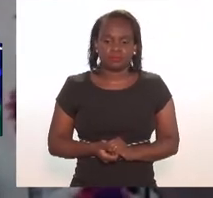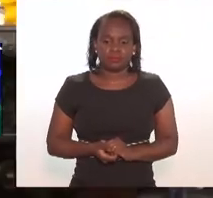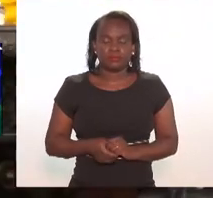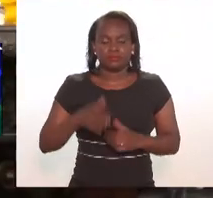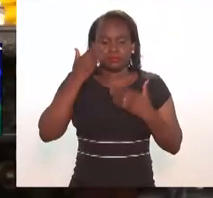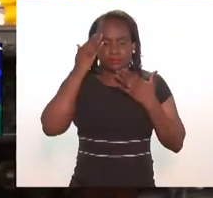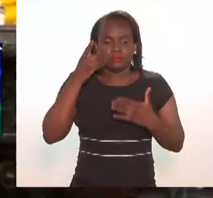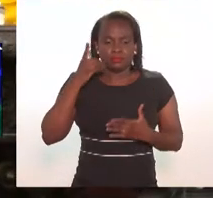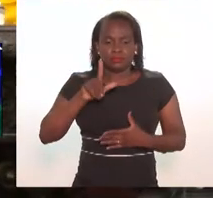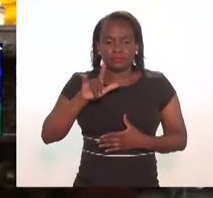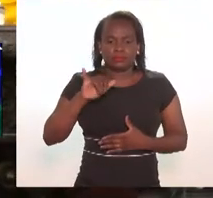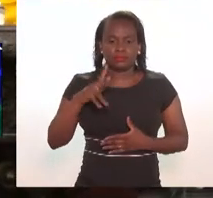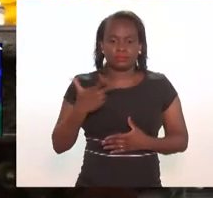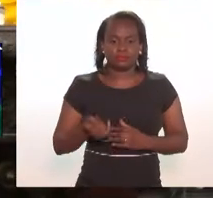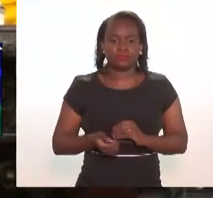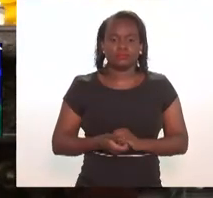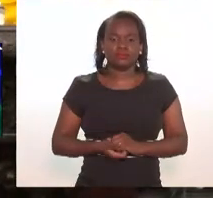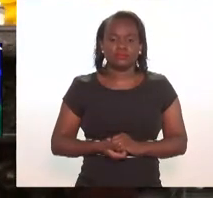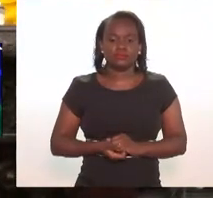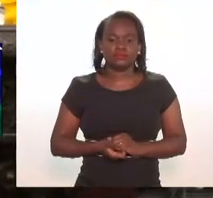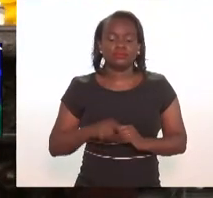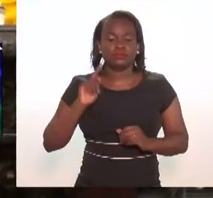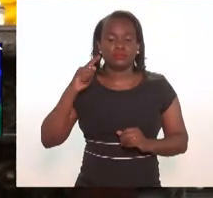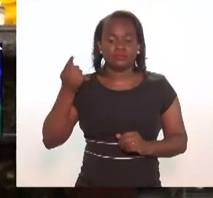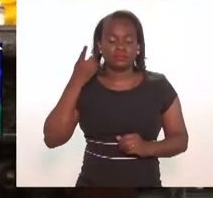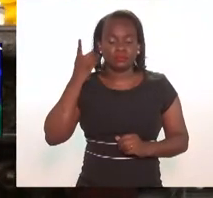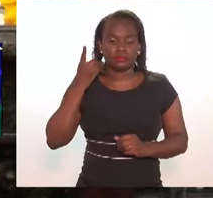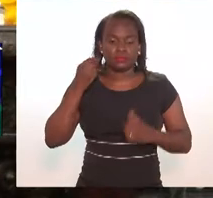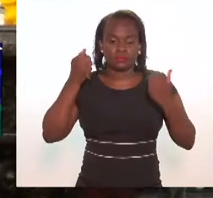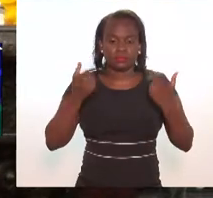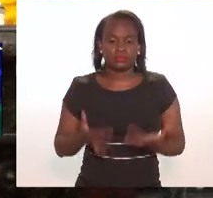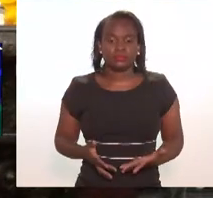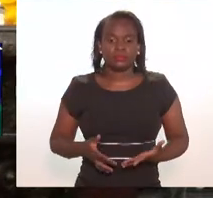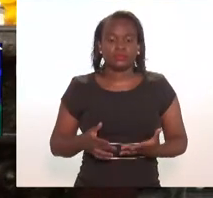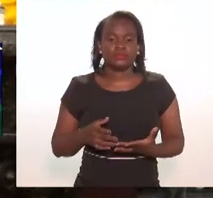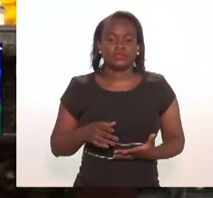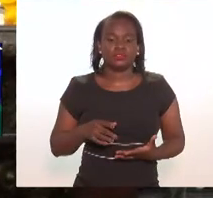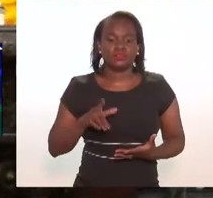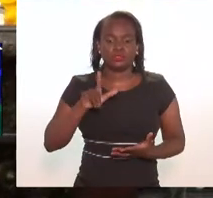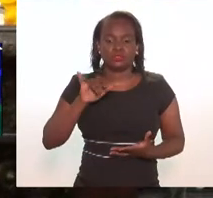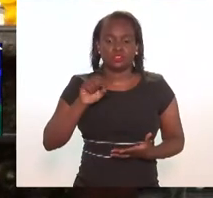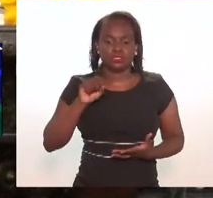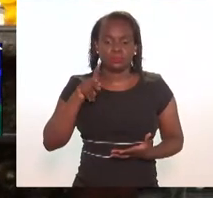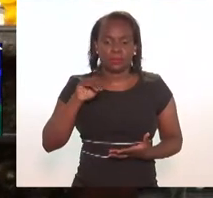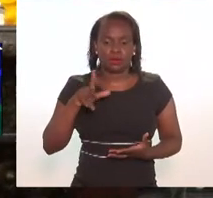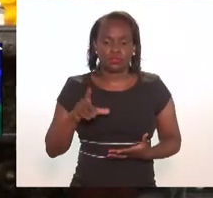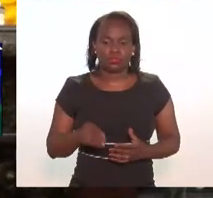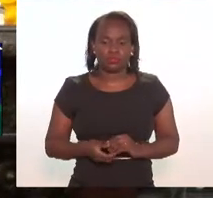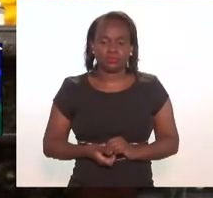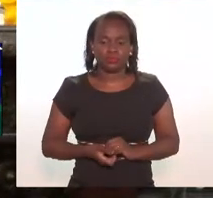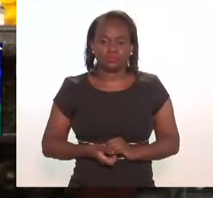Obrigada, deputado Lucinha. É o próximo para a declaração de voto, o deputado Luiz Paulo.